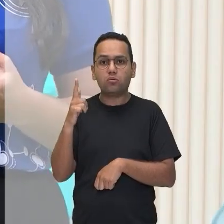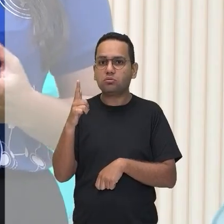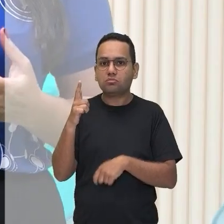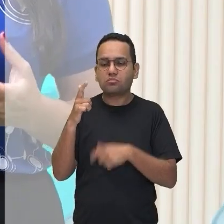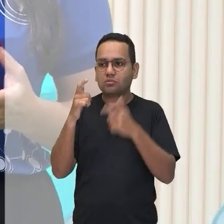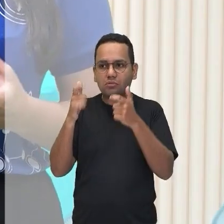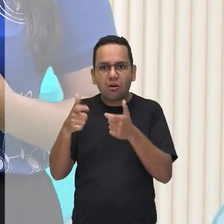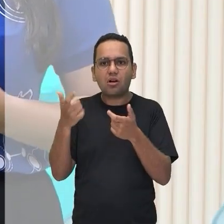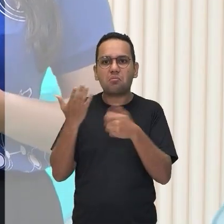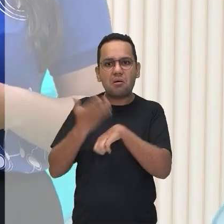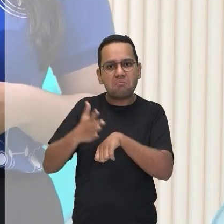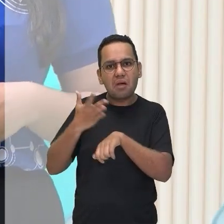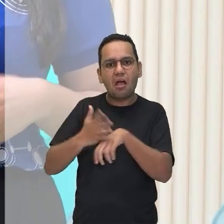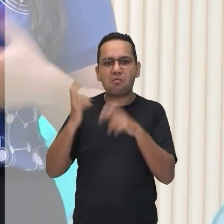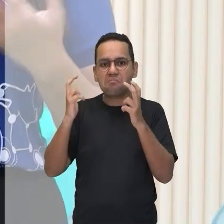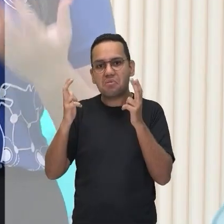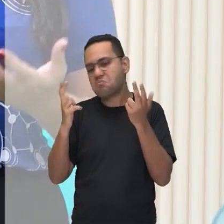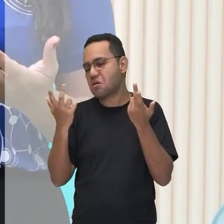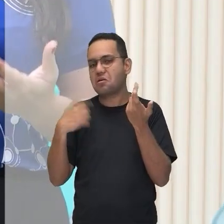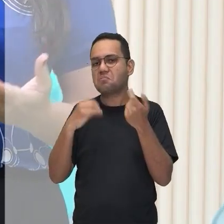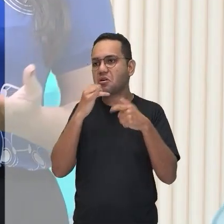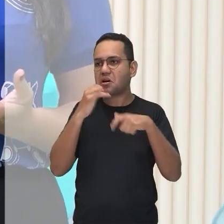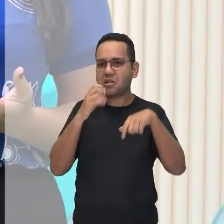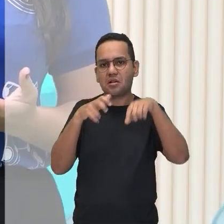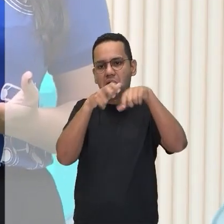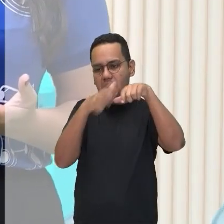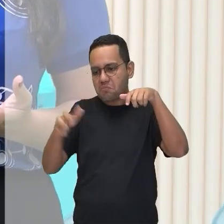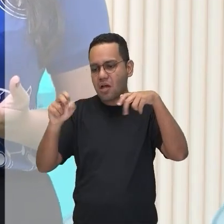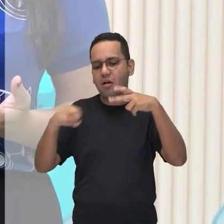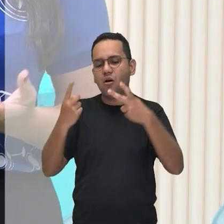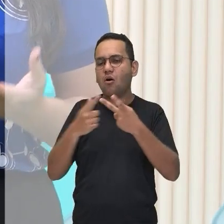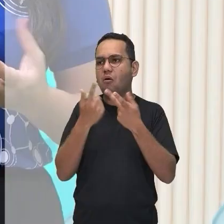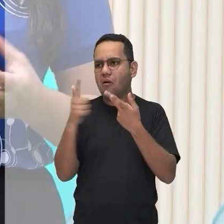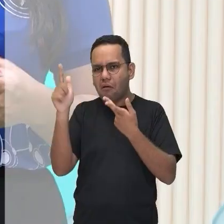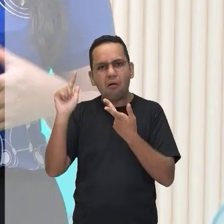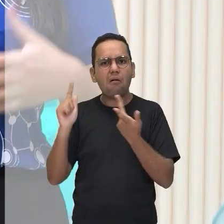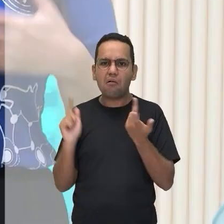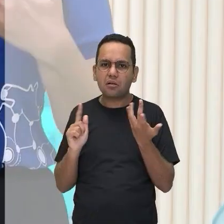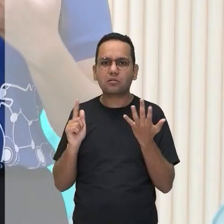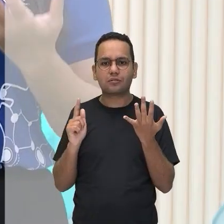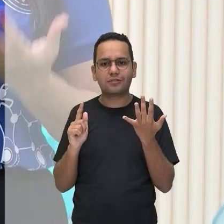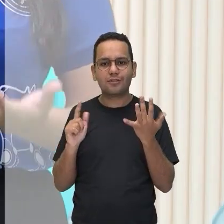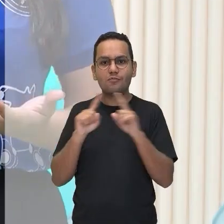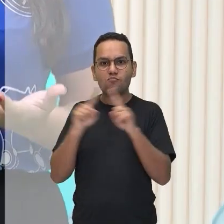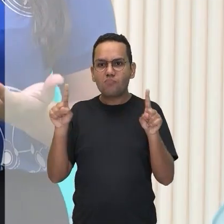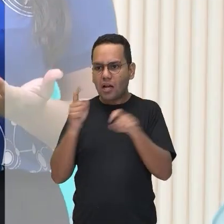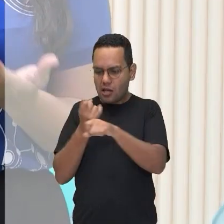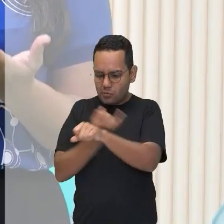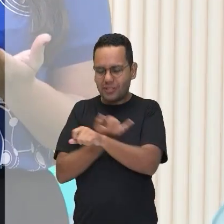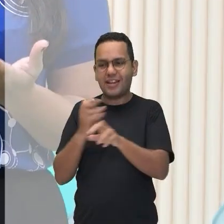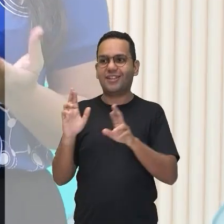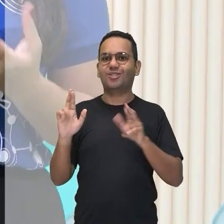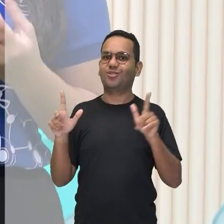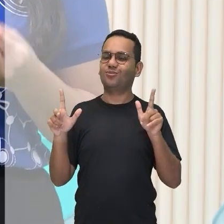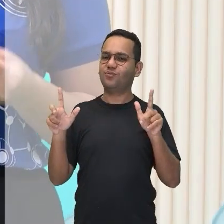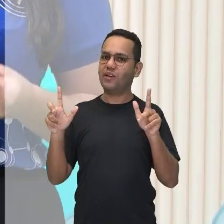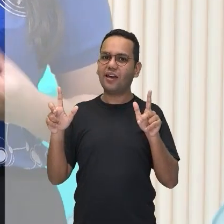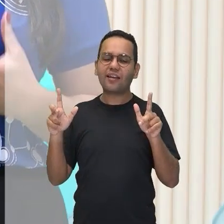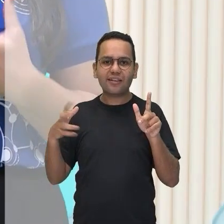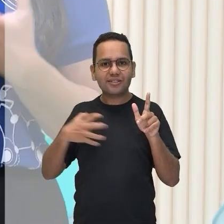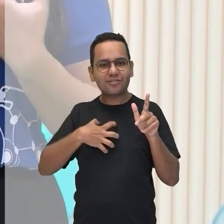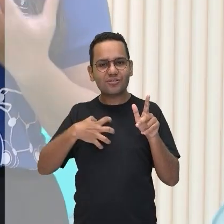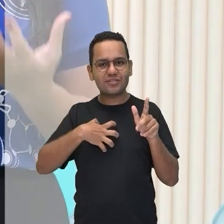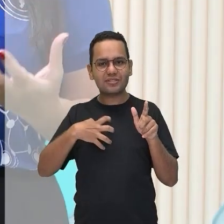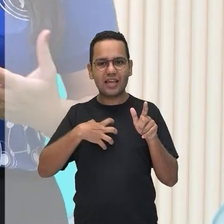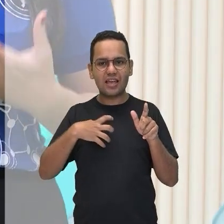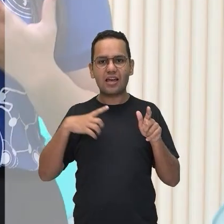como o bungee jump, por exemplo, ou alguma dessas atividades que eu apresentei para vocês, a emoção ela é diferenciada, né? Existe ali